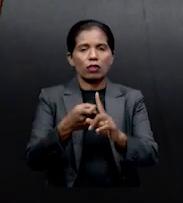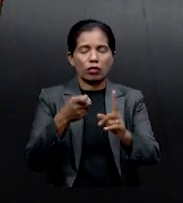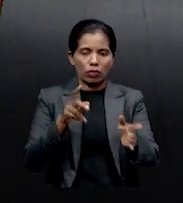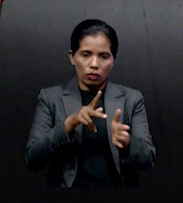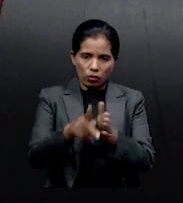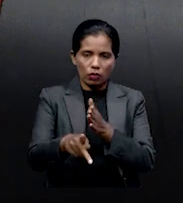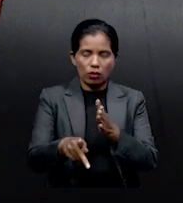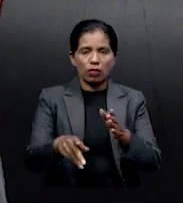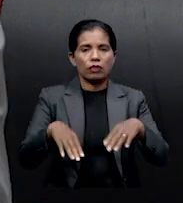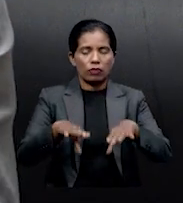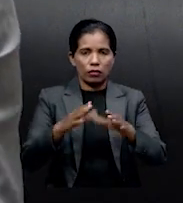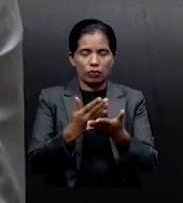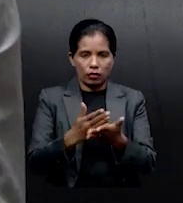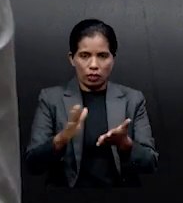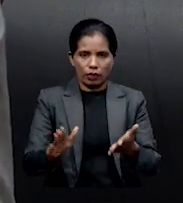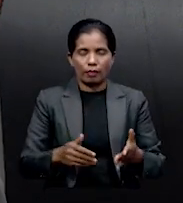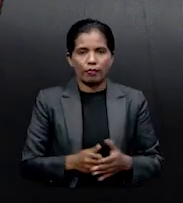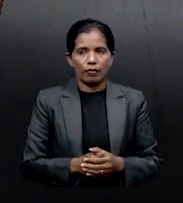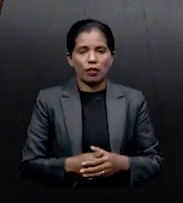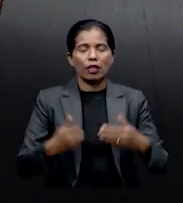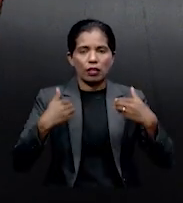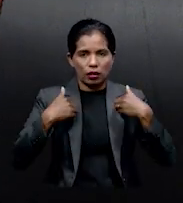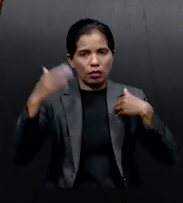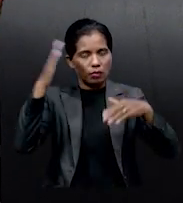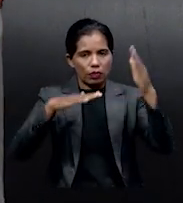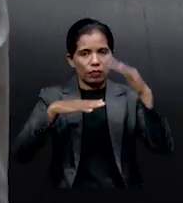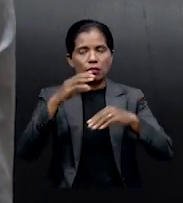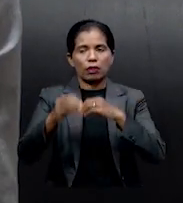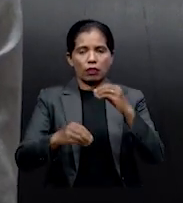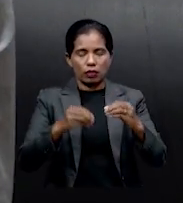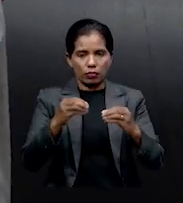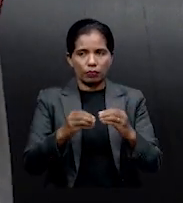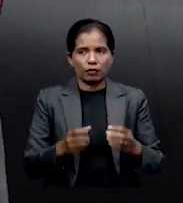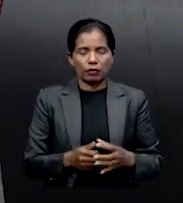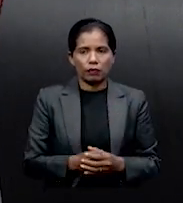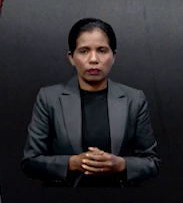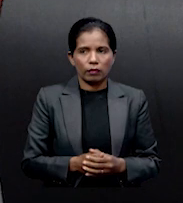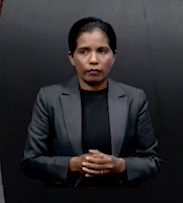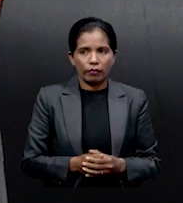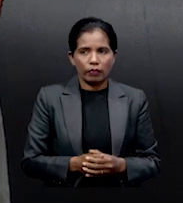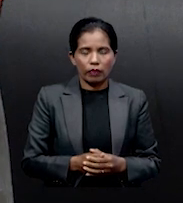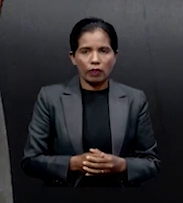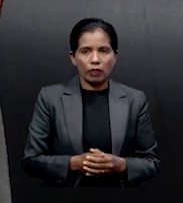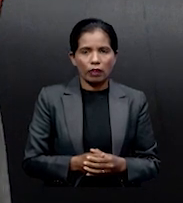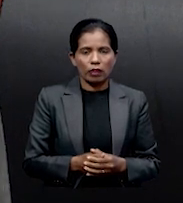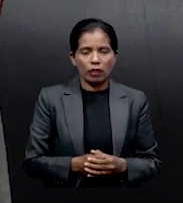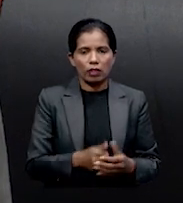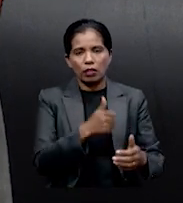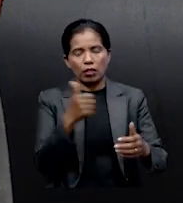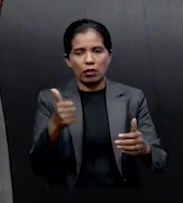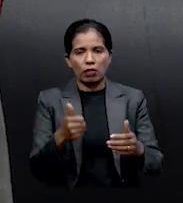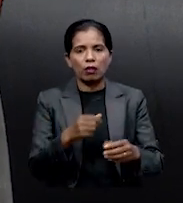Fahe. E o problema com a ba, né? Questão essencial, tu lê. E a boa selo, questão com a ba